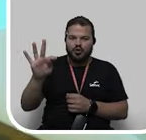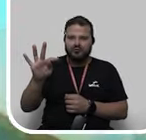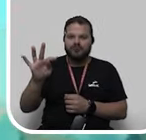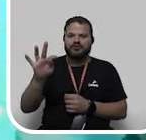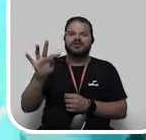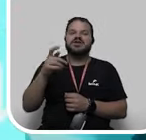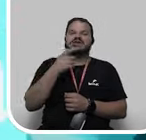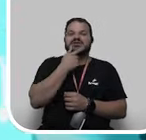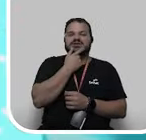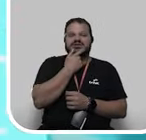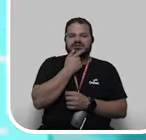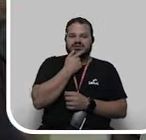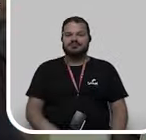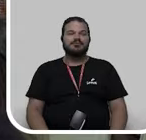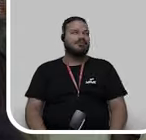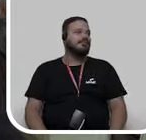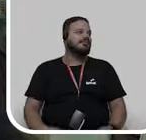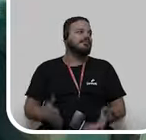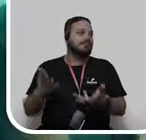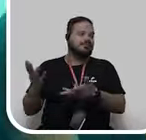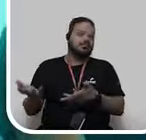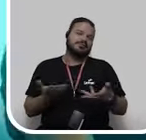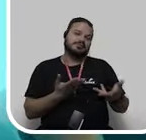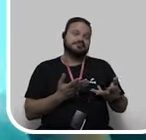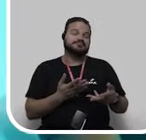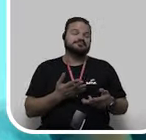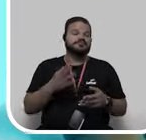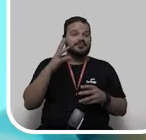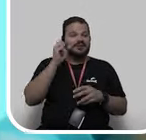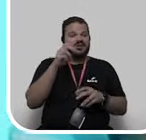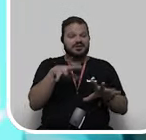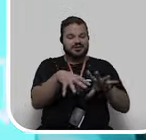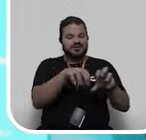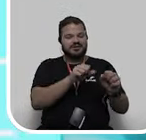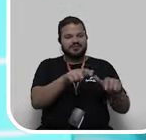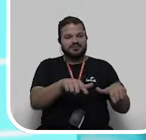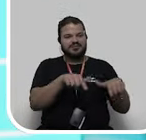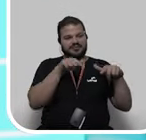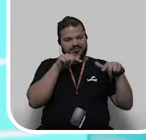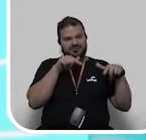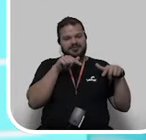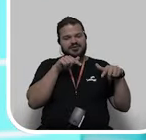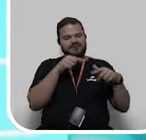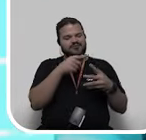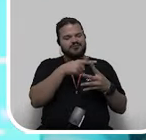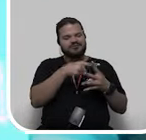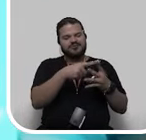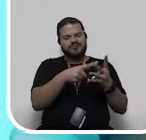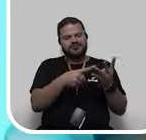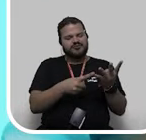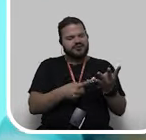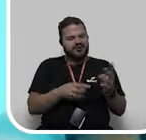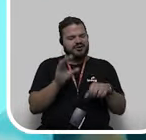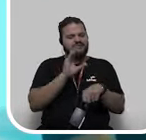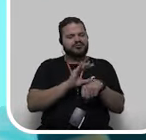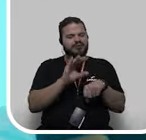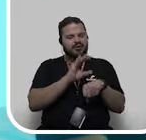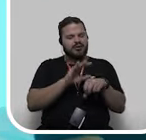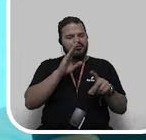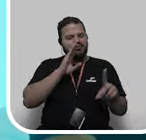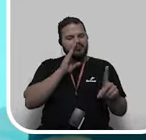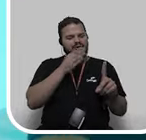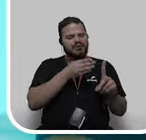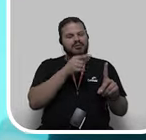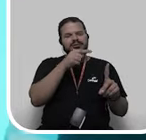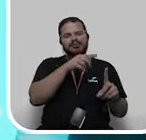é Team Coach pela WOMC. Ela possui as certificações Ethical Hacker, DPO, Professional Scrum Master, Top Woman in Cyber